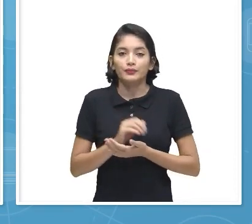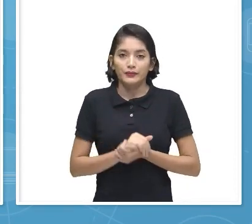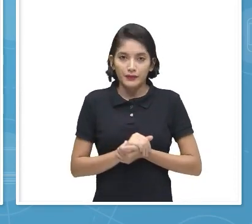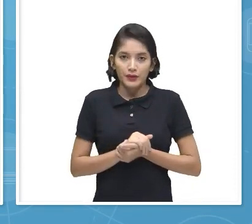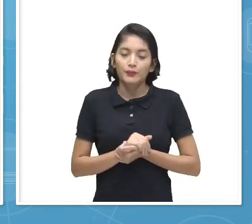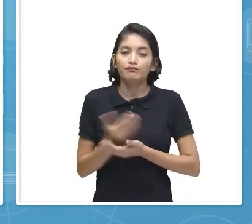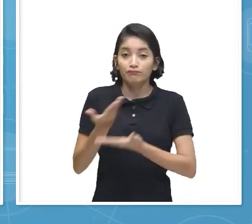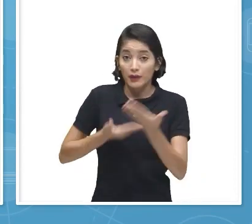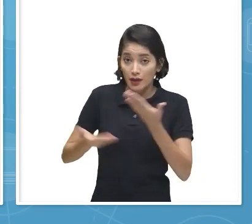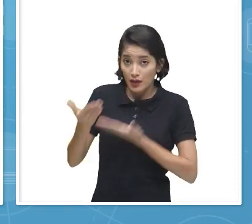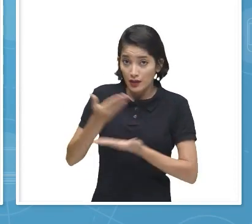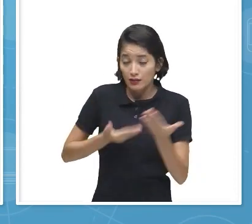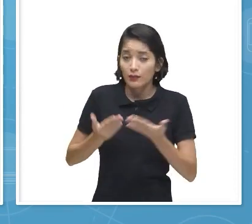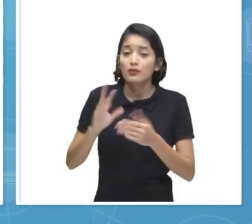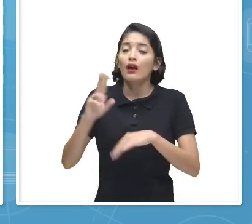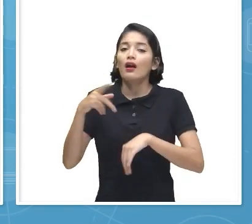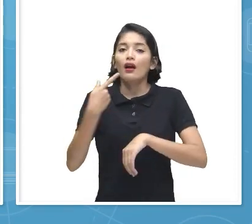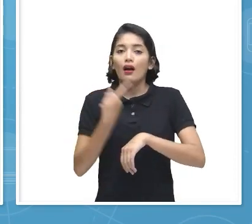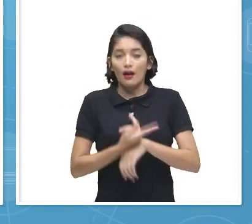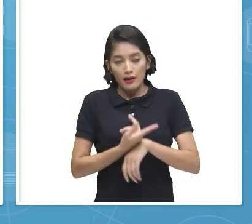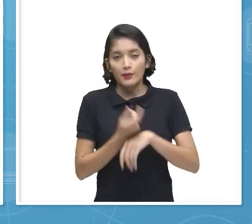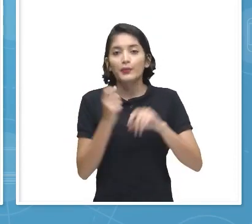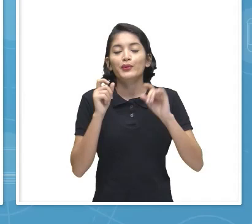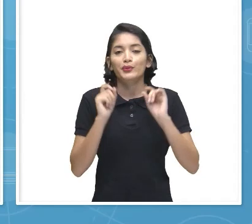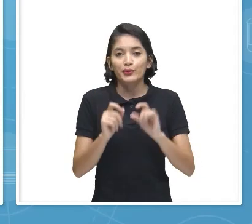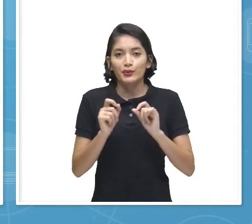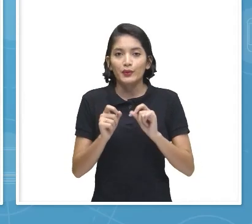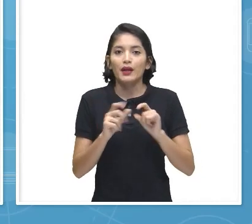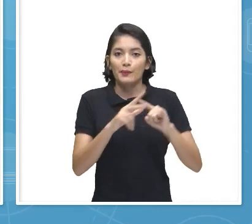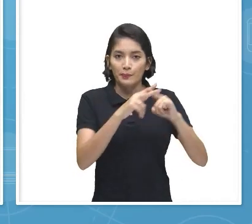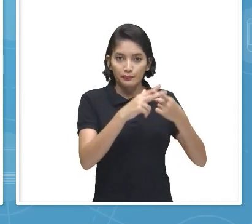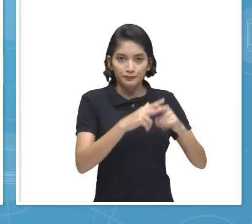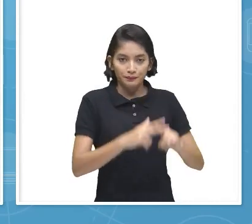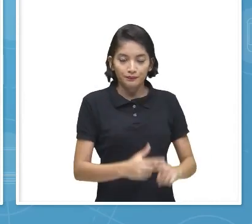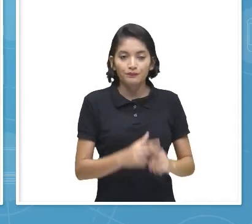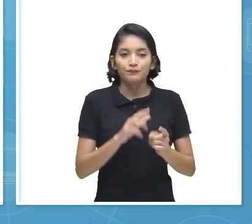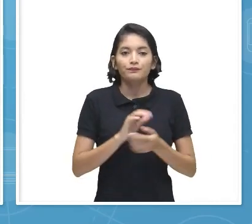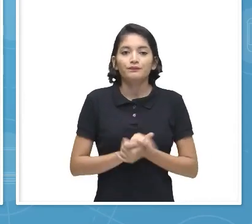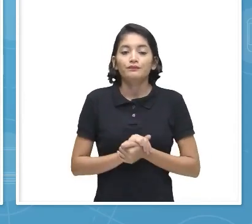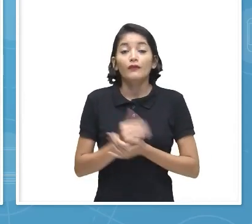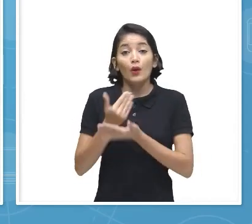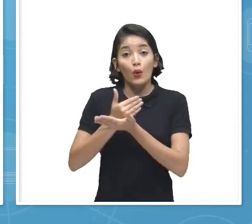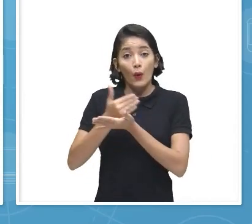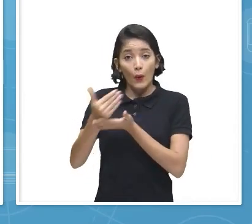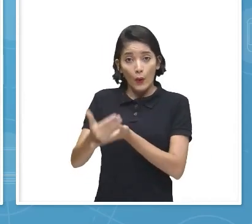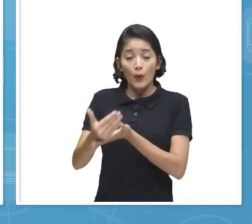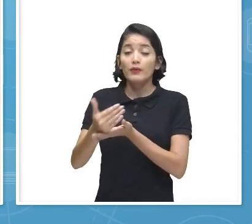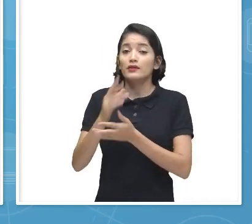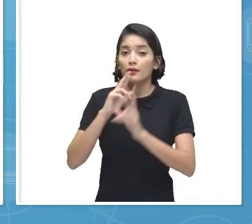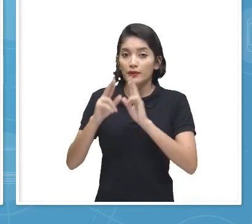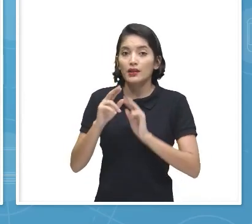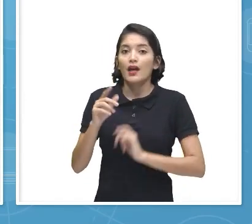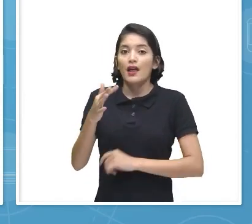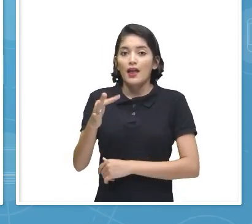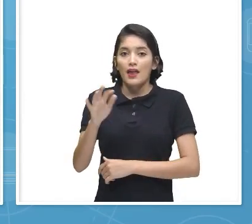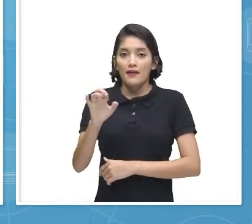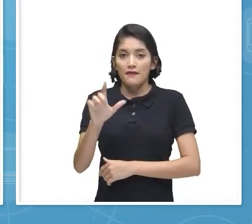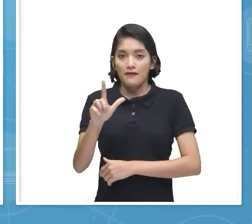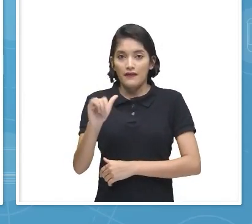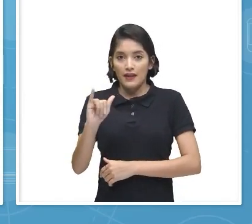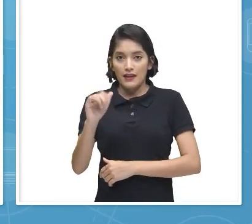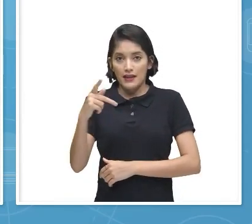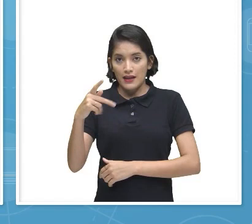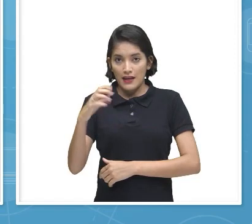algumas participações de vocês, depois a gente parte para a correção. Então, abrindo aí as respostas, temos o Felipe, letra